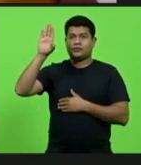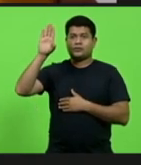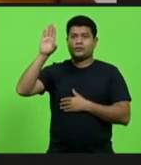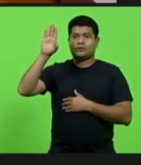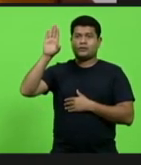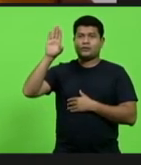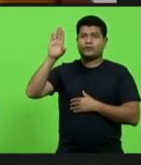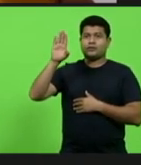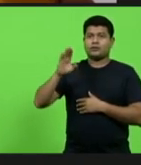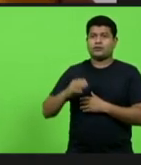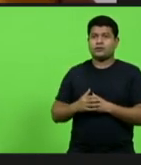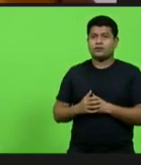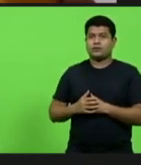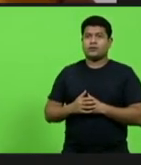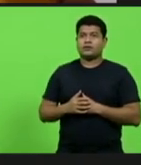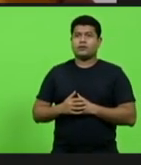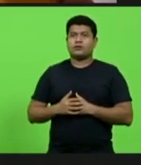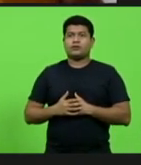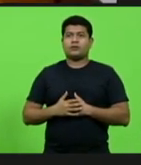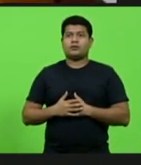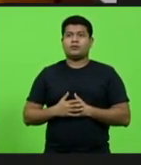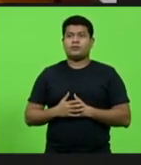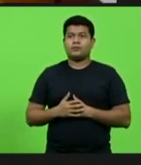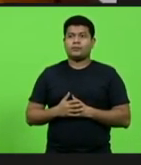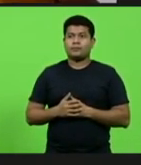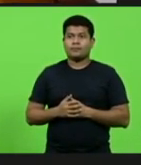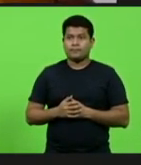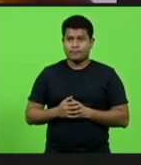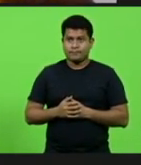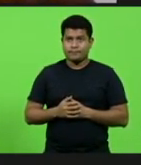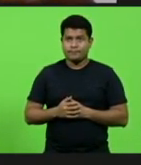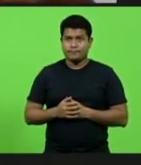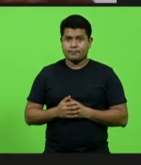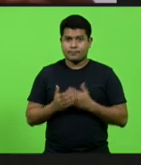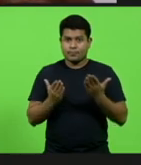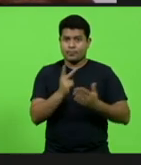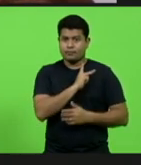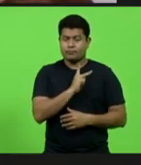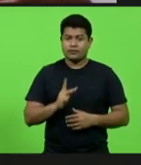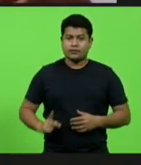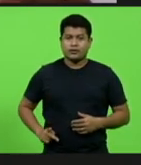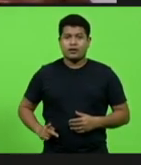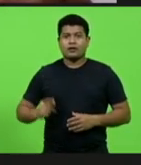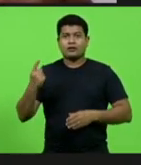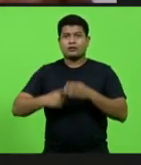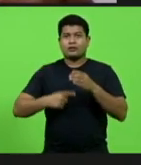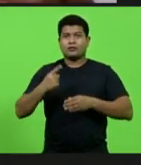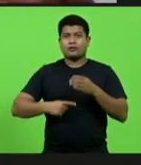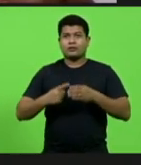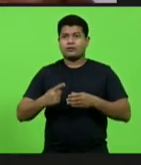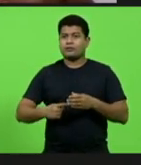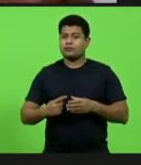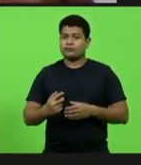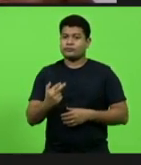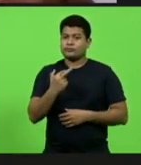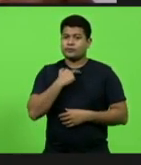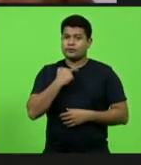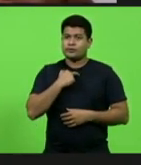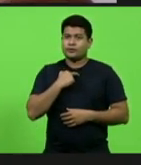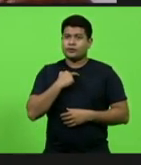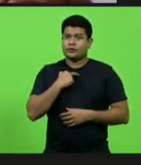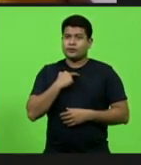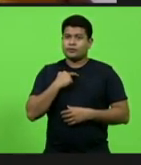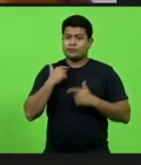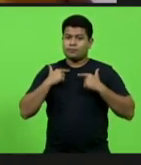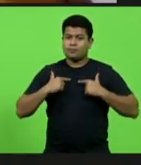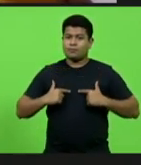Apenas para esclarecer, a senhora, como presidente da comissão, não deveria ser mais parcial ou, de